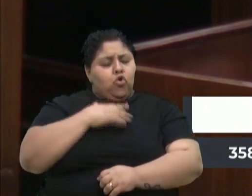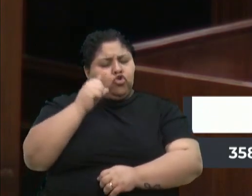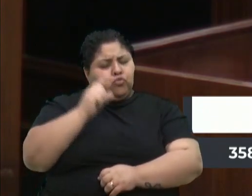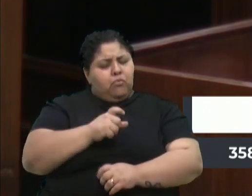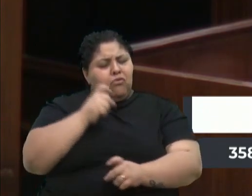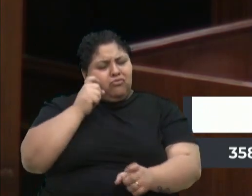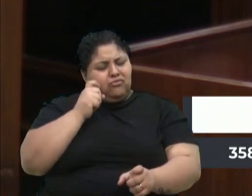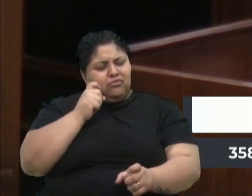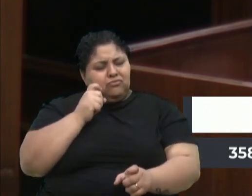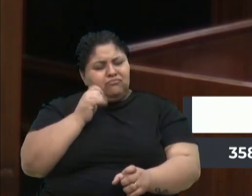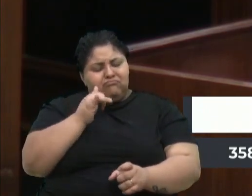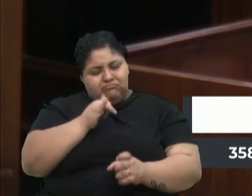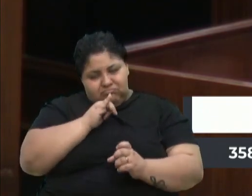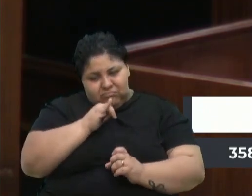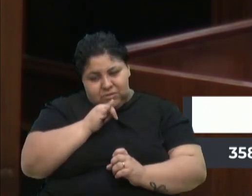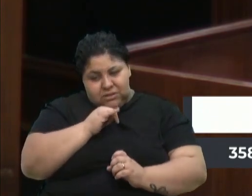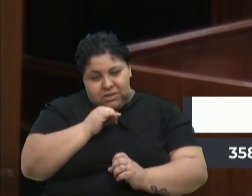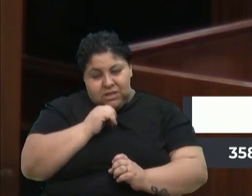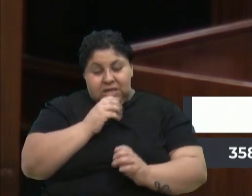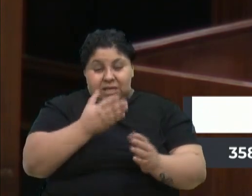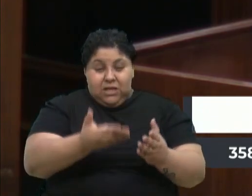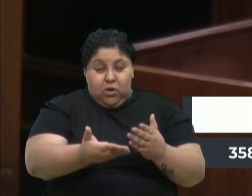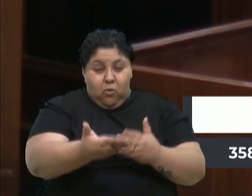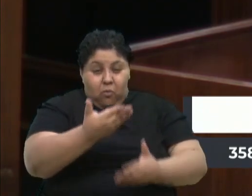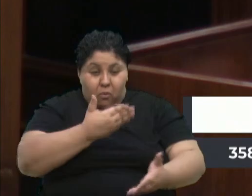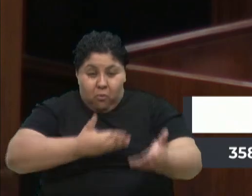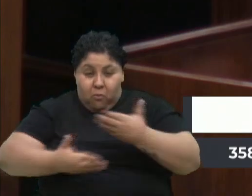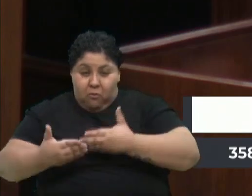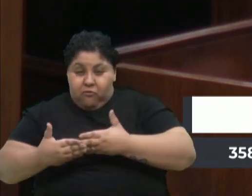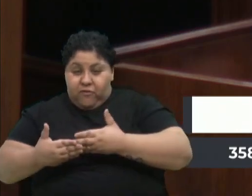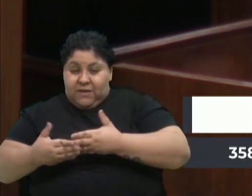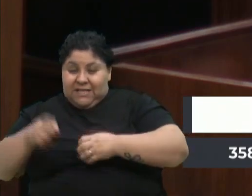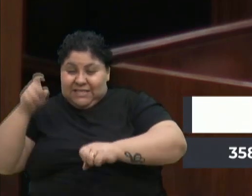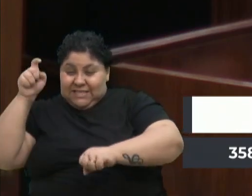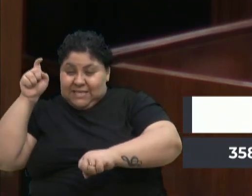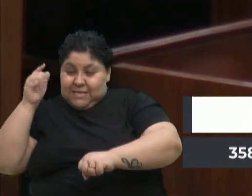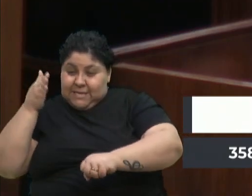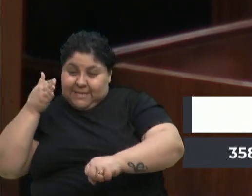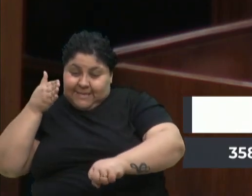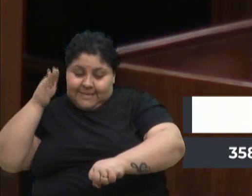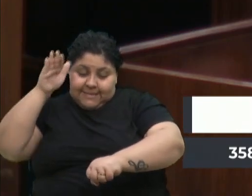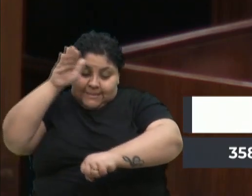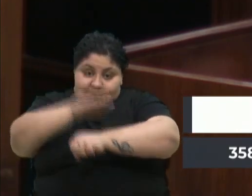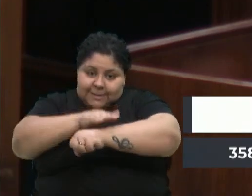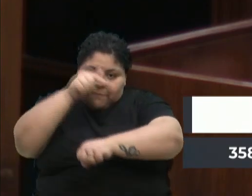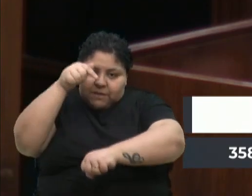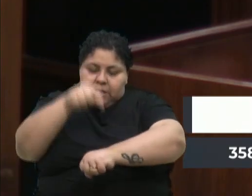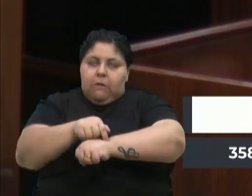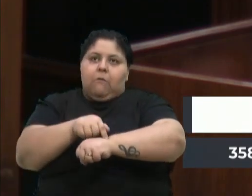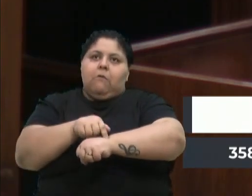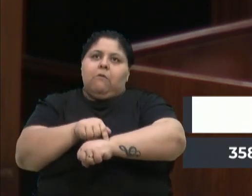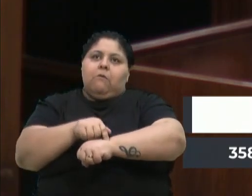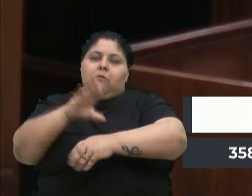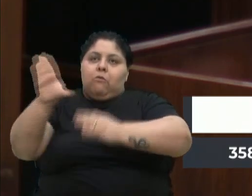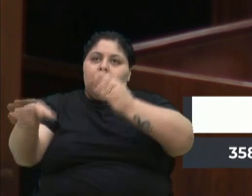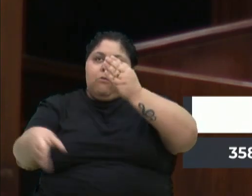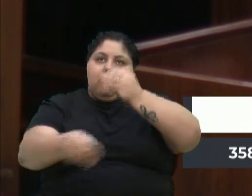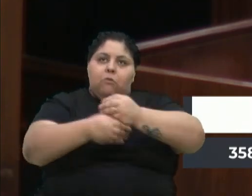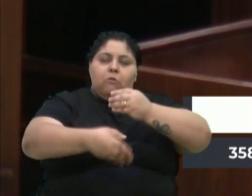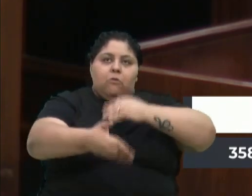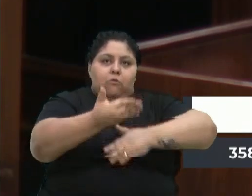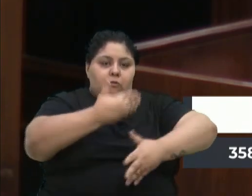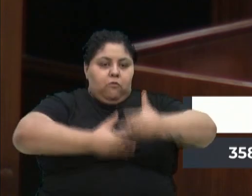sido convidado em cima da hora por uma emenda que recebi, tá, do deputado